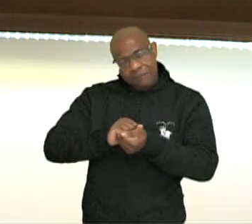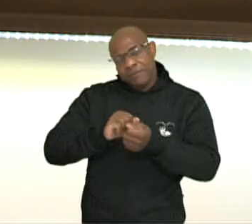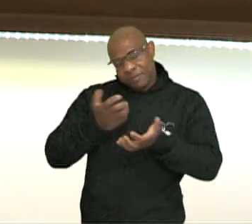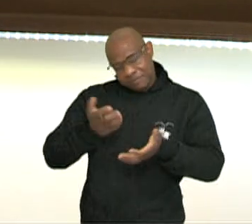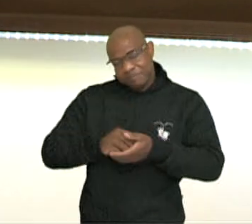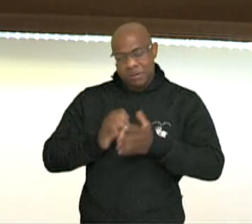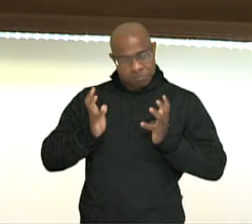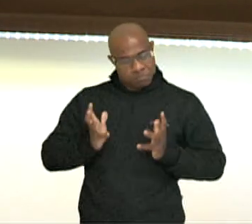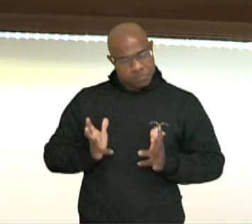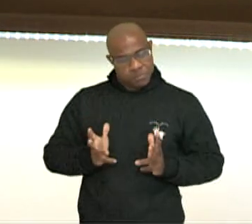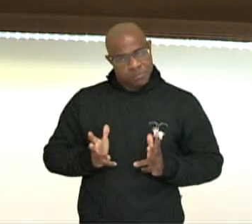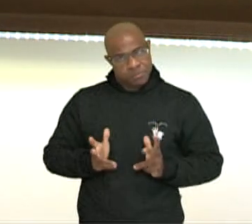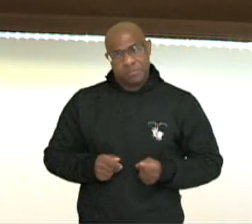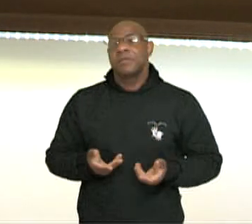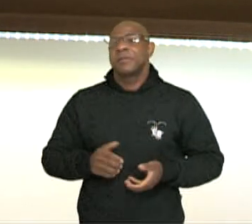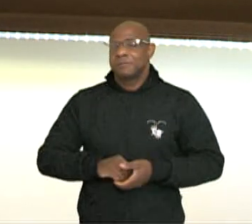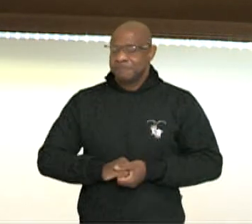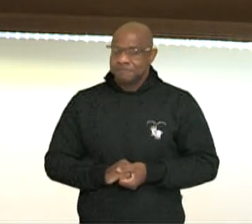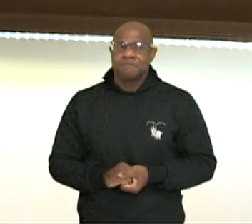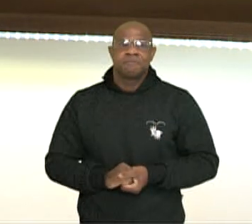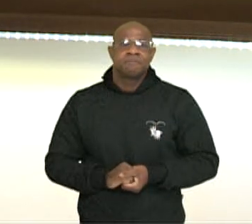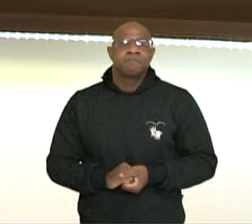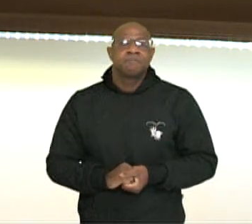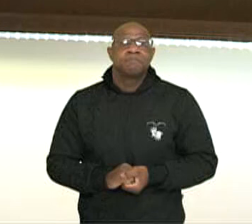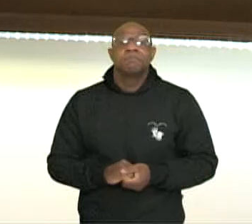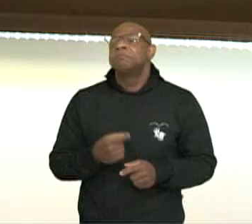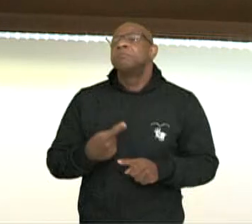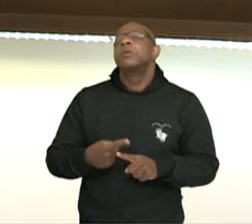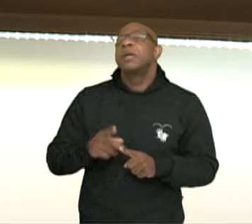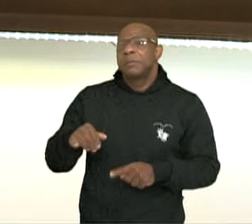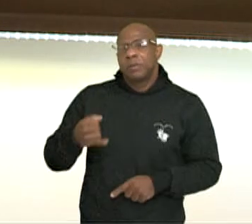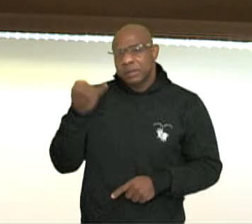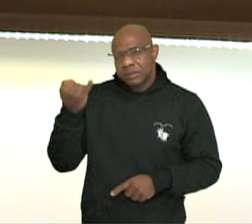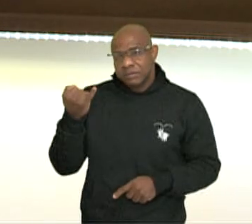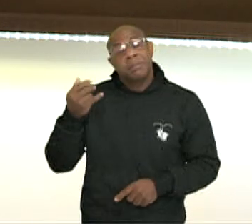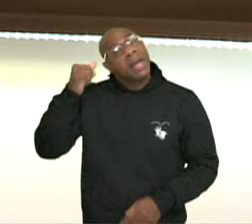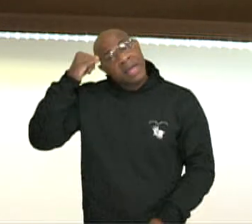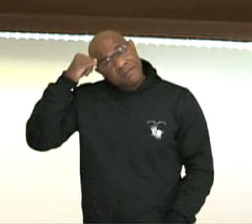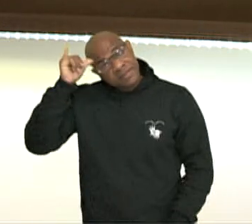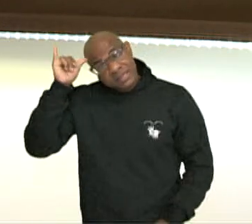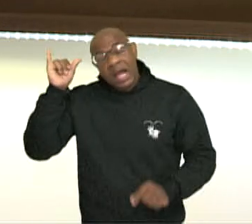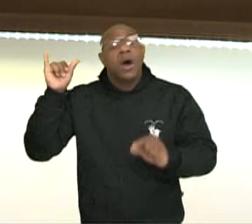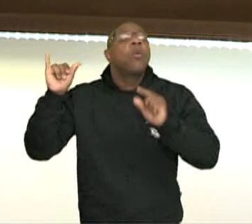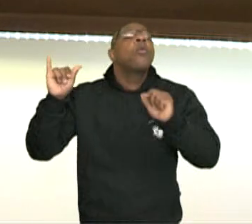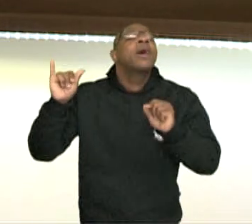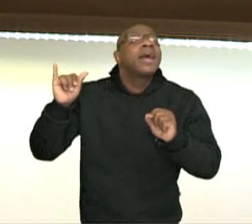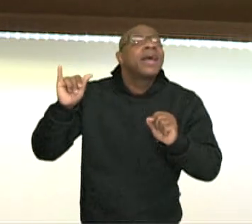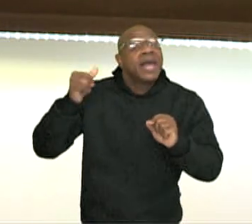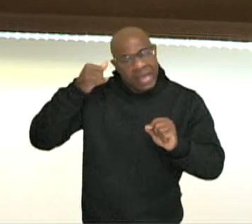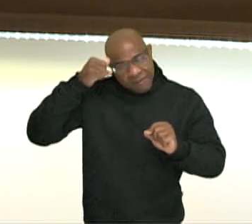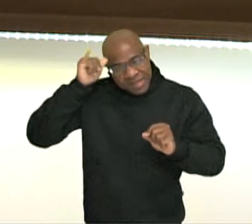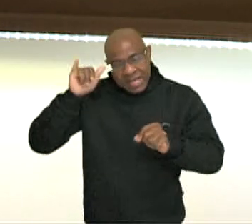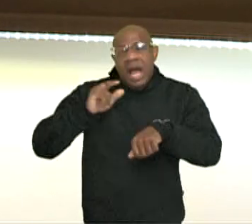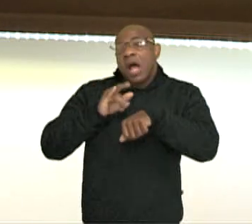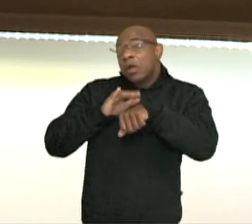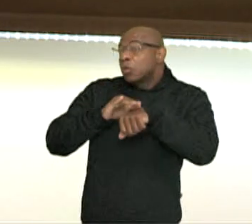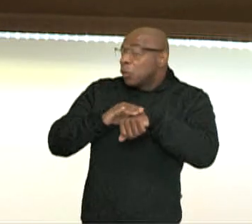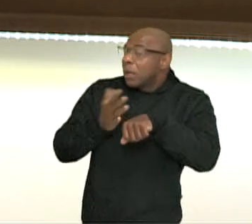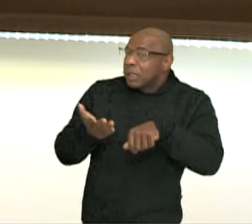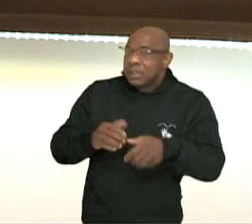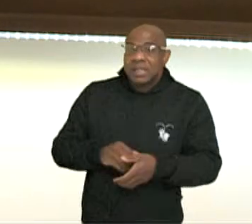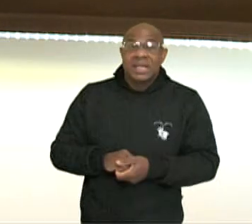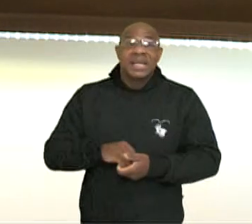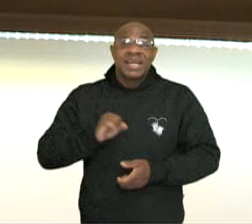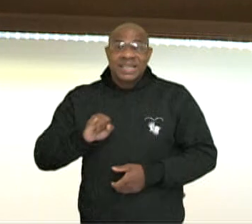de mantermos a higiene dessas roupas? Para evitarmos doenças, exatamente. Né? A roupa, se ela fica